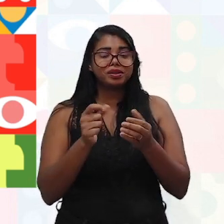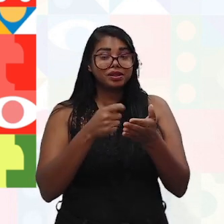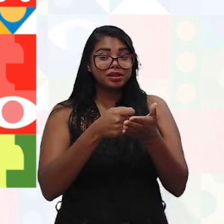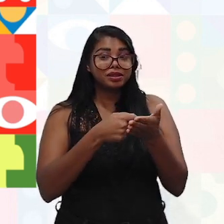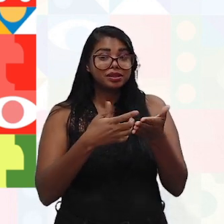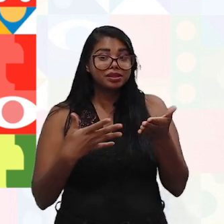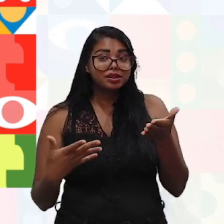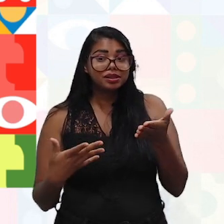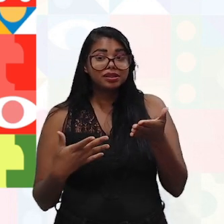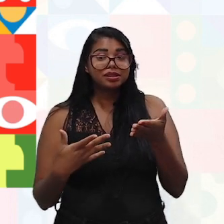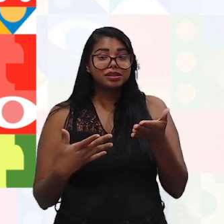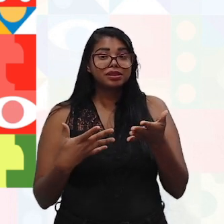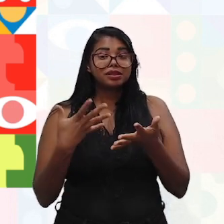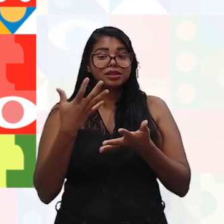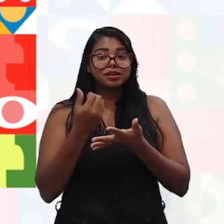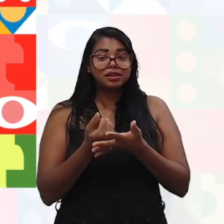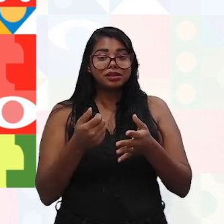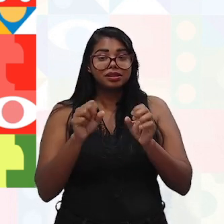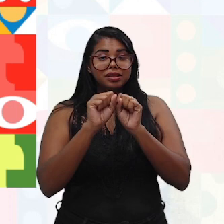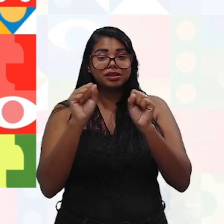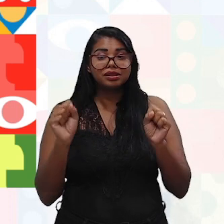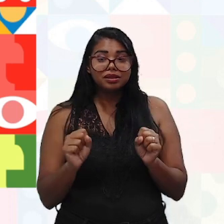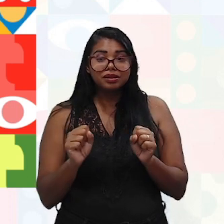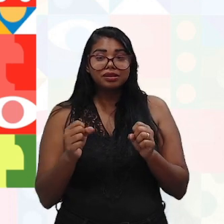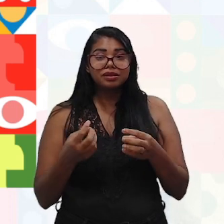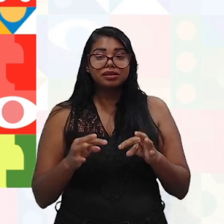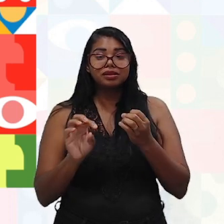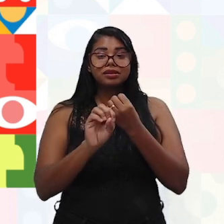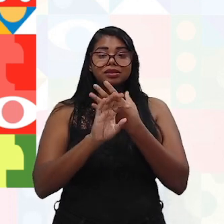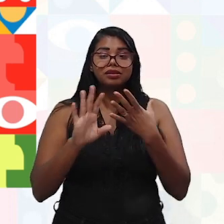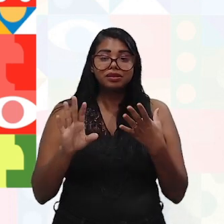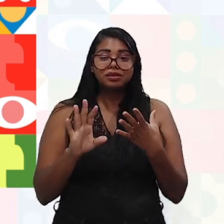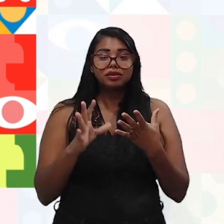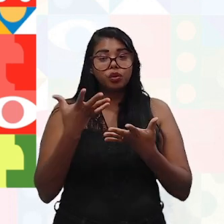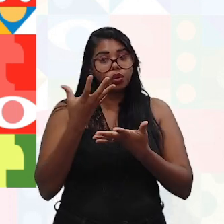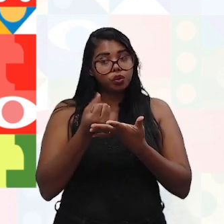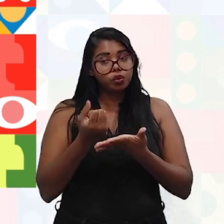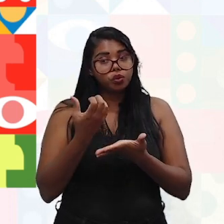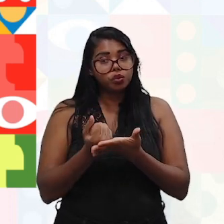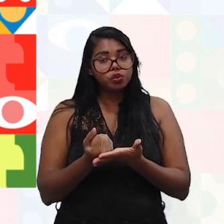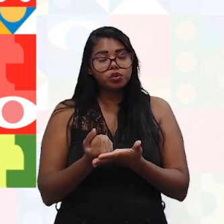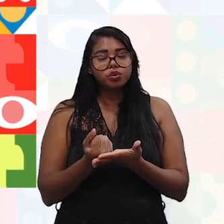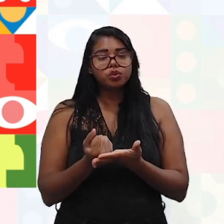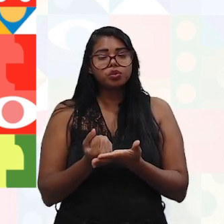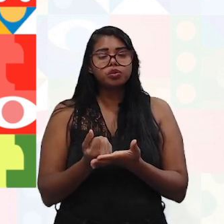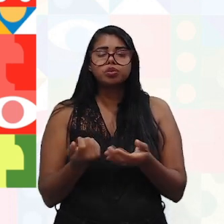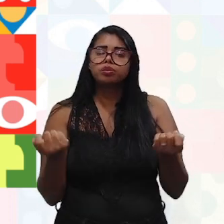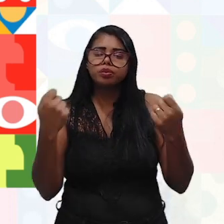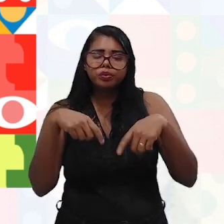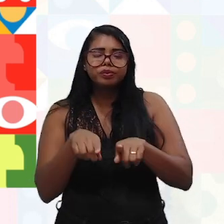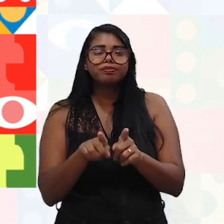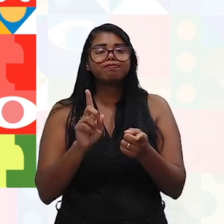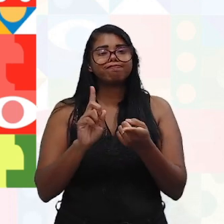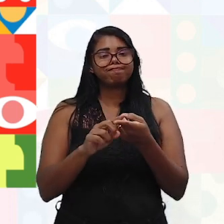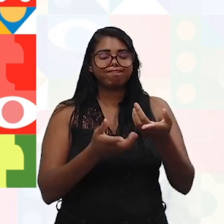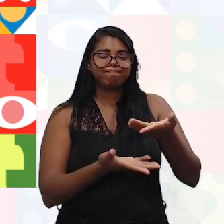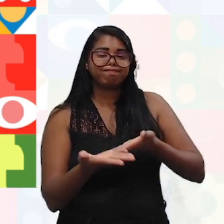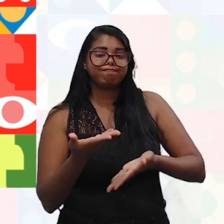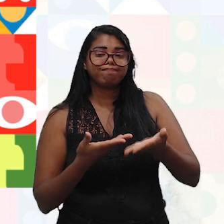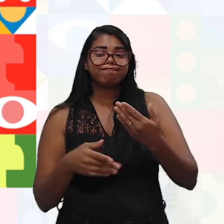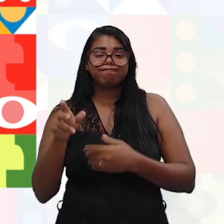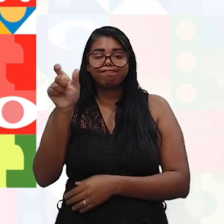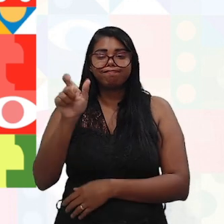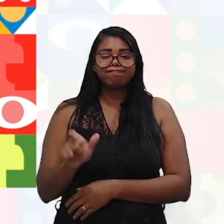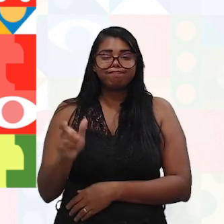aquele sistema dentro, automatizar ali dentro de um software? Quais são as possibilidades ali de interação com o